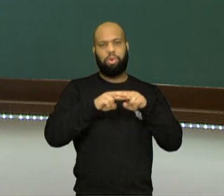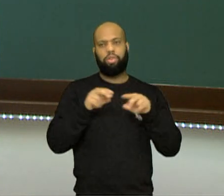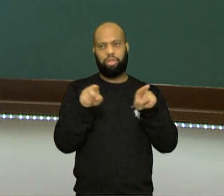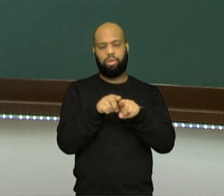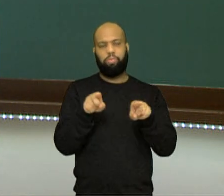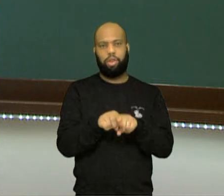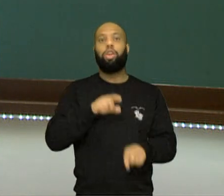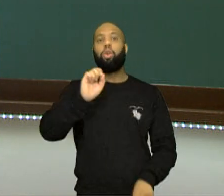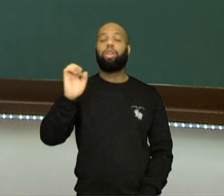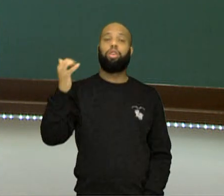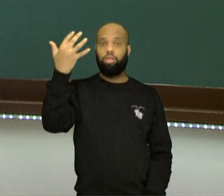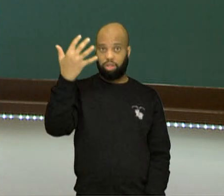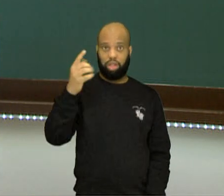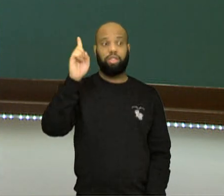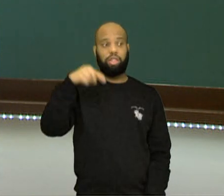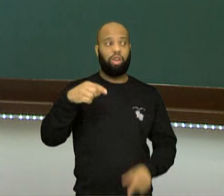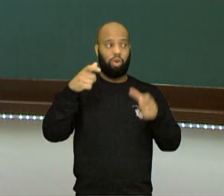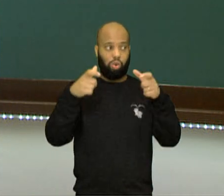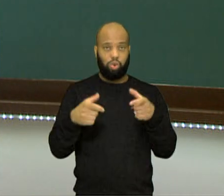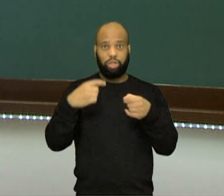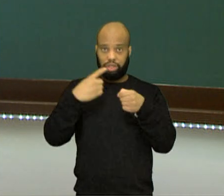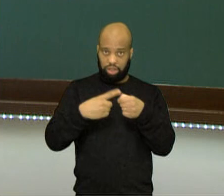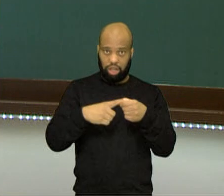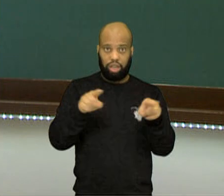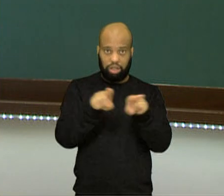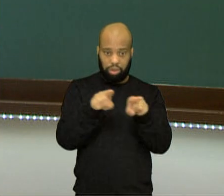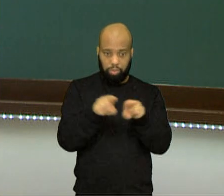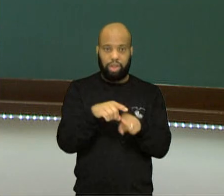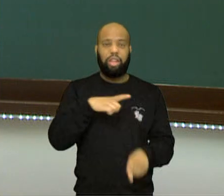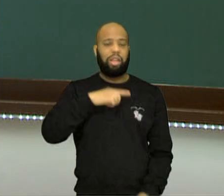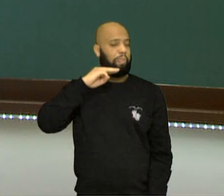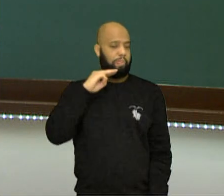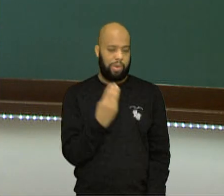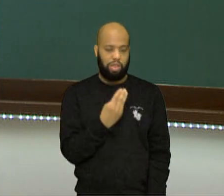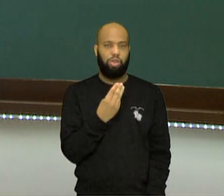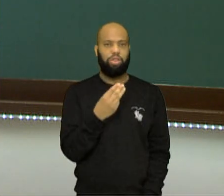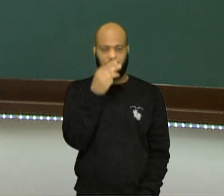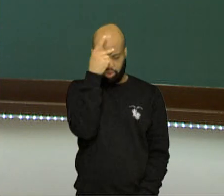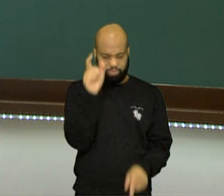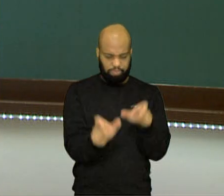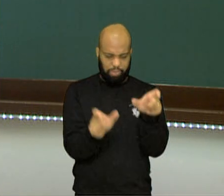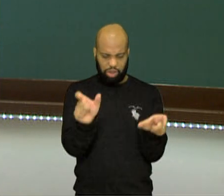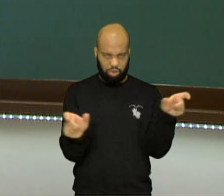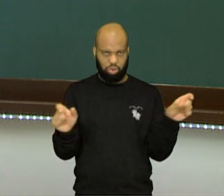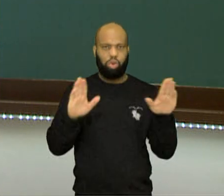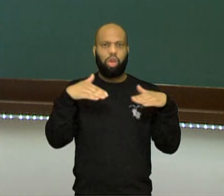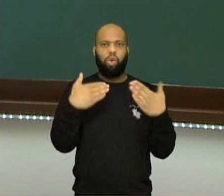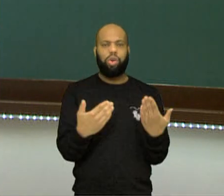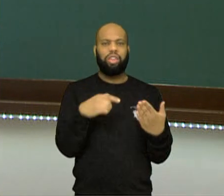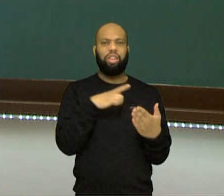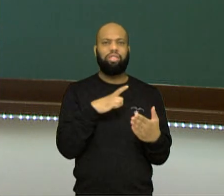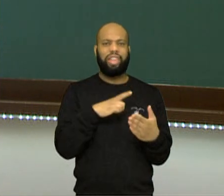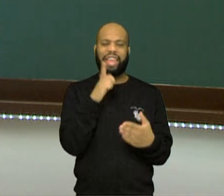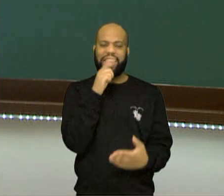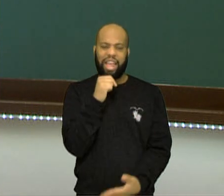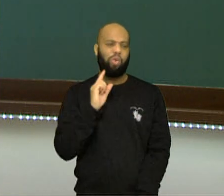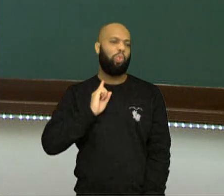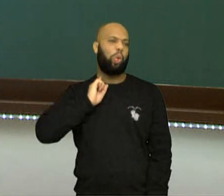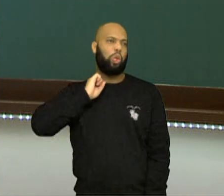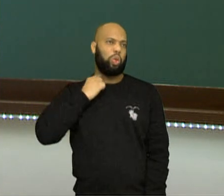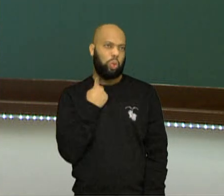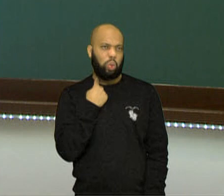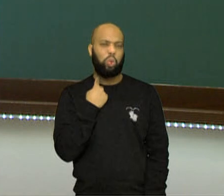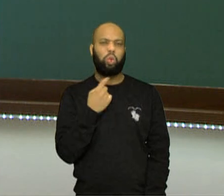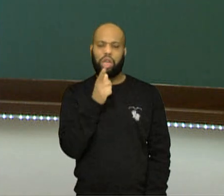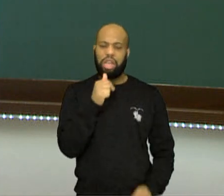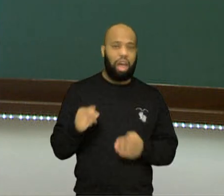uma realidade nas cidades, infelizmente, né? Para milhões de habitantes nas áreas urbanas. O esgoto não tratado contamina